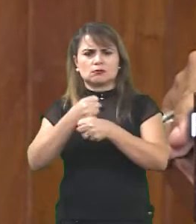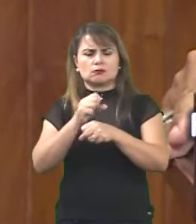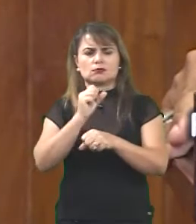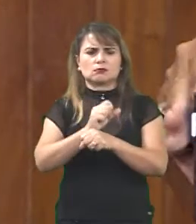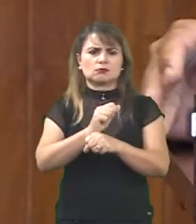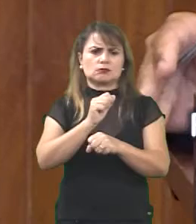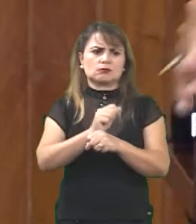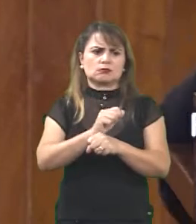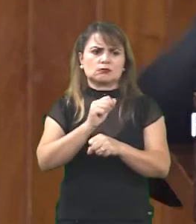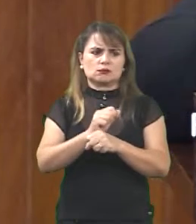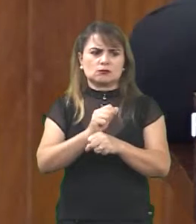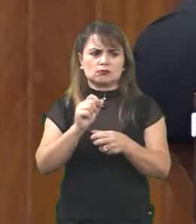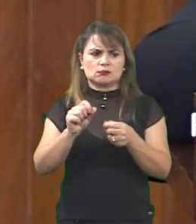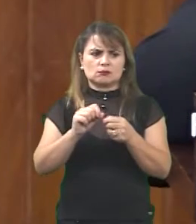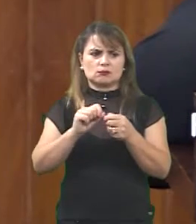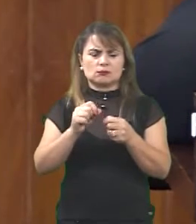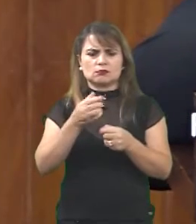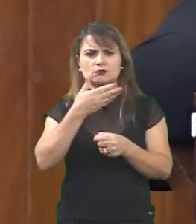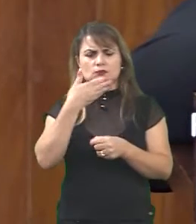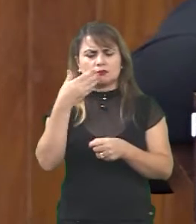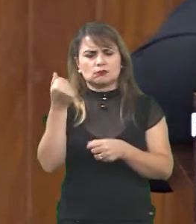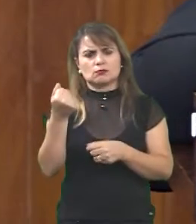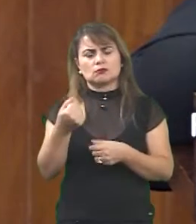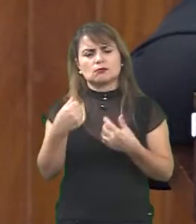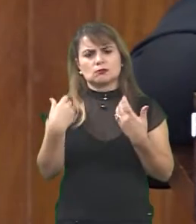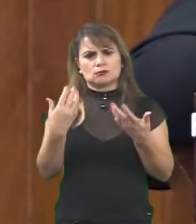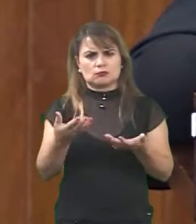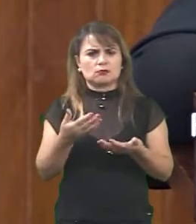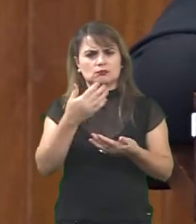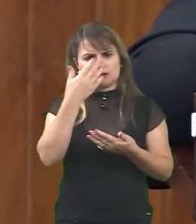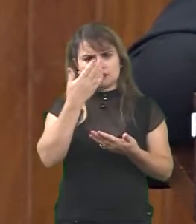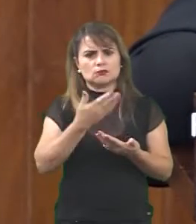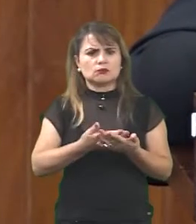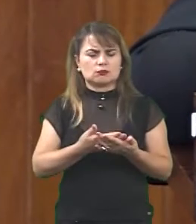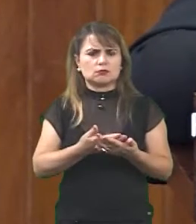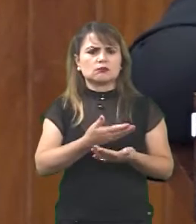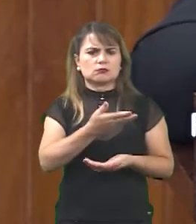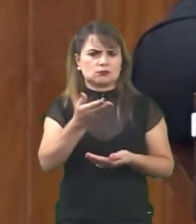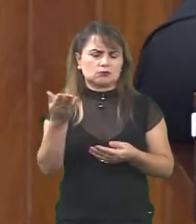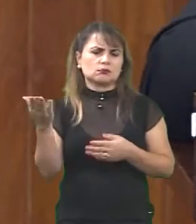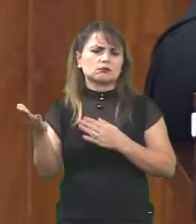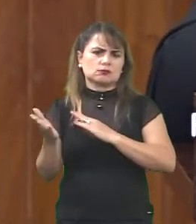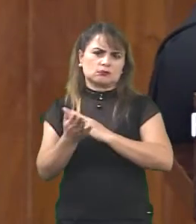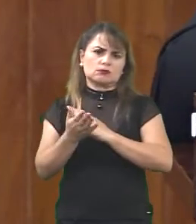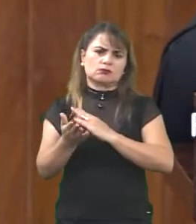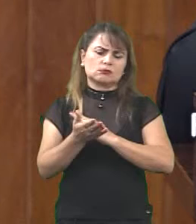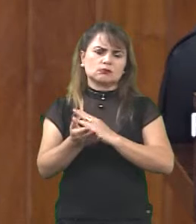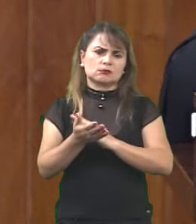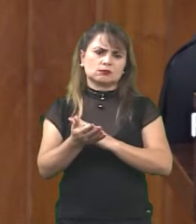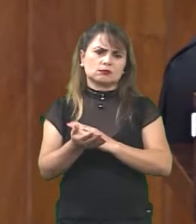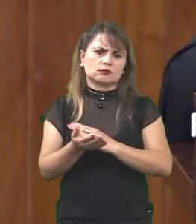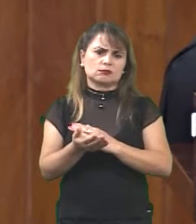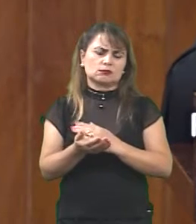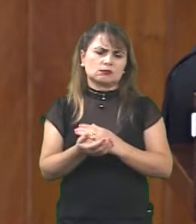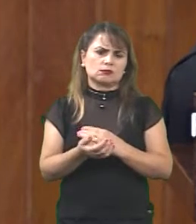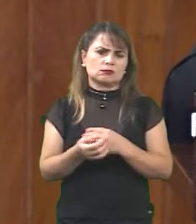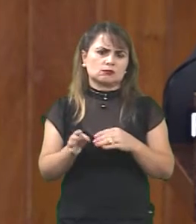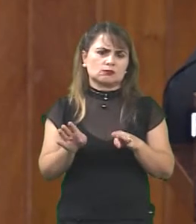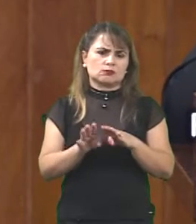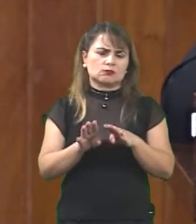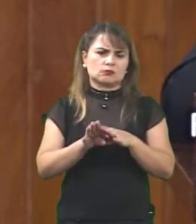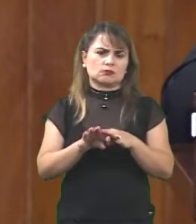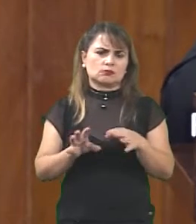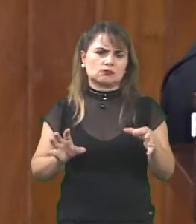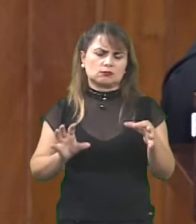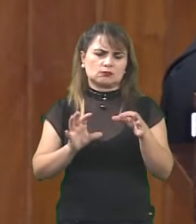que eles vão ser contemplados tanto com aquela interligação do Campina Verde e também com a interligação